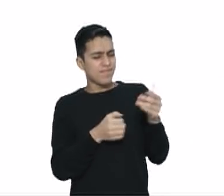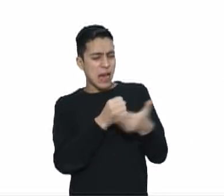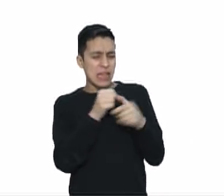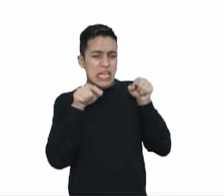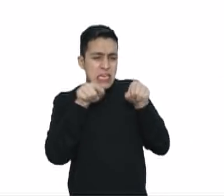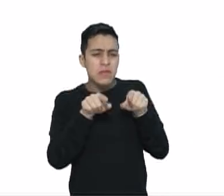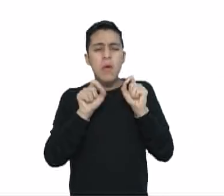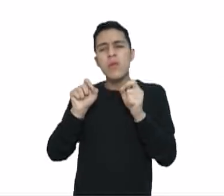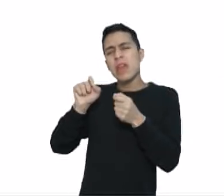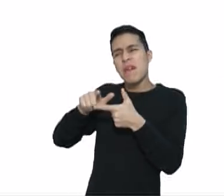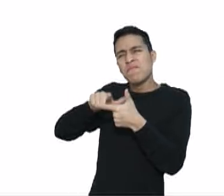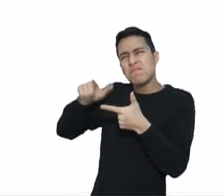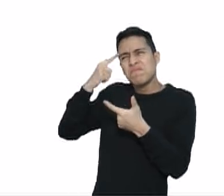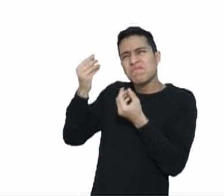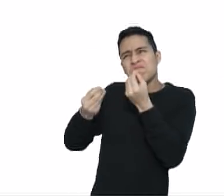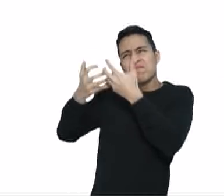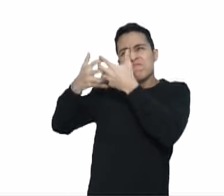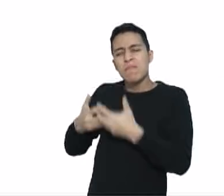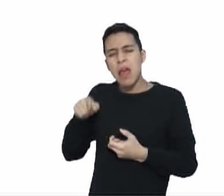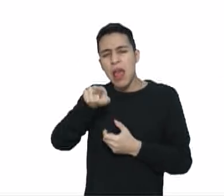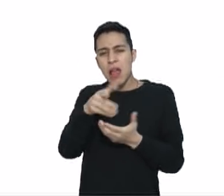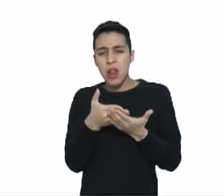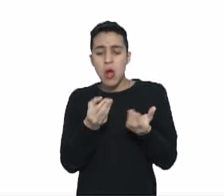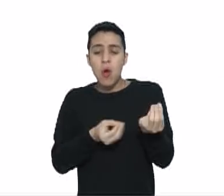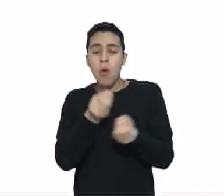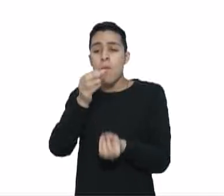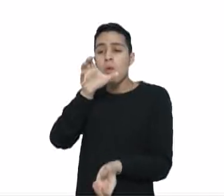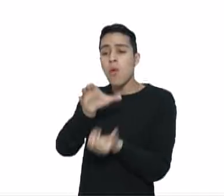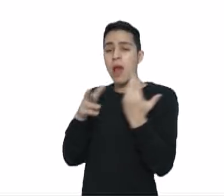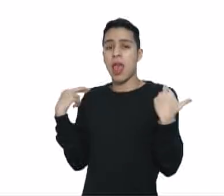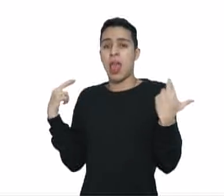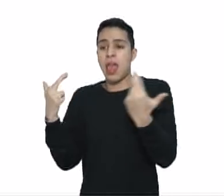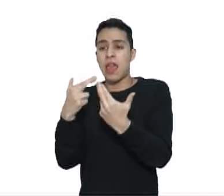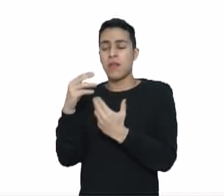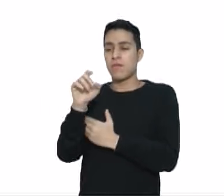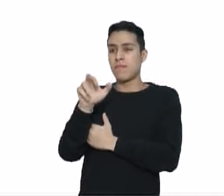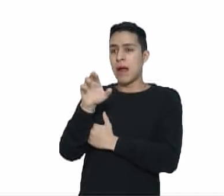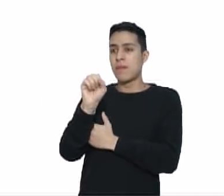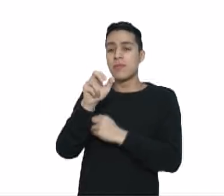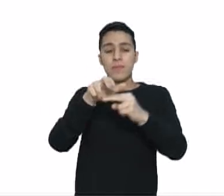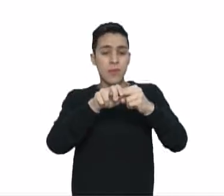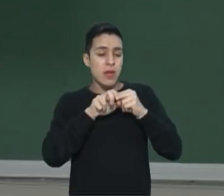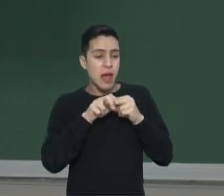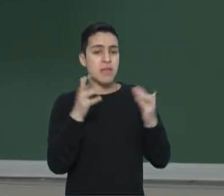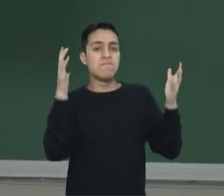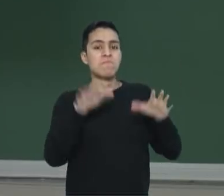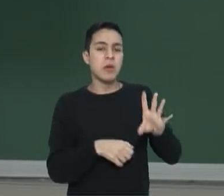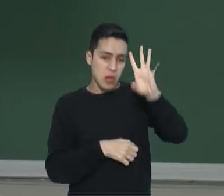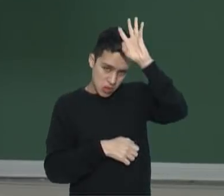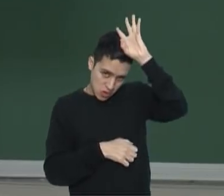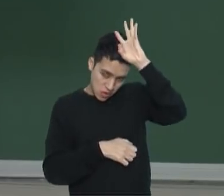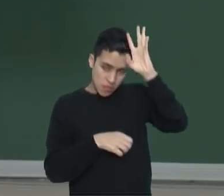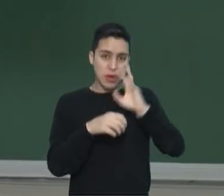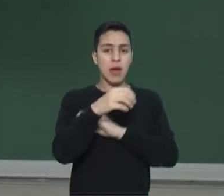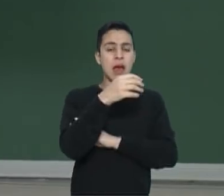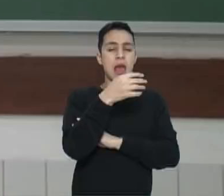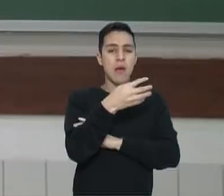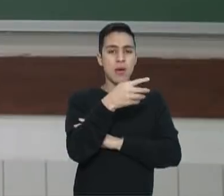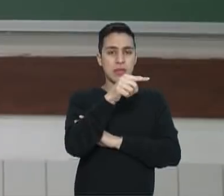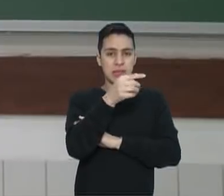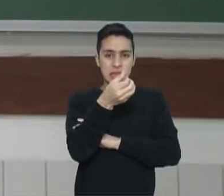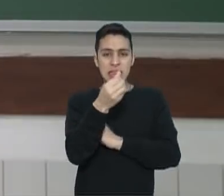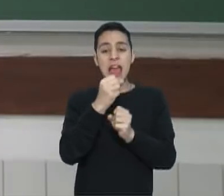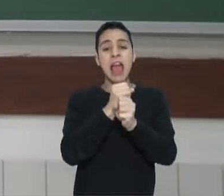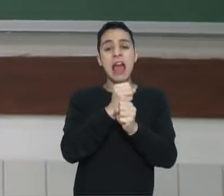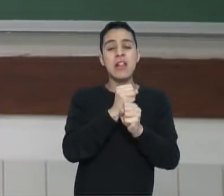aula de hoje é como ocorreu a formação dos reinos bárbaros após a queda de Roma em 476 d.C. Então,